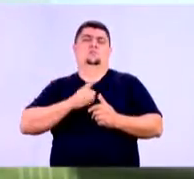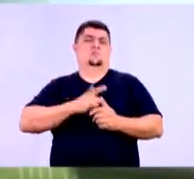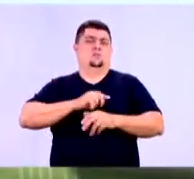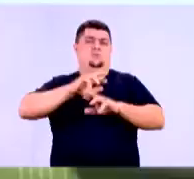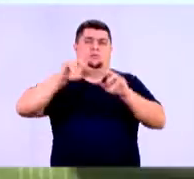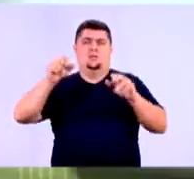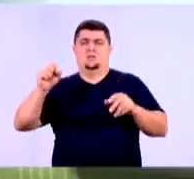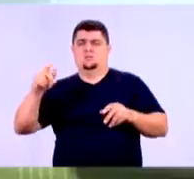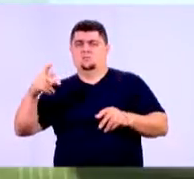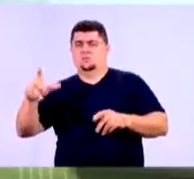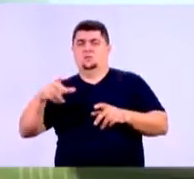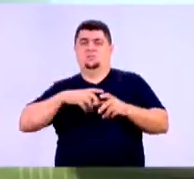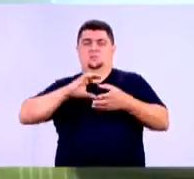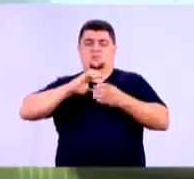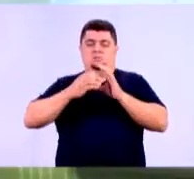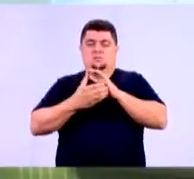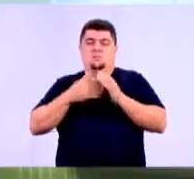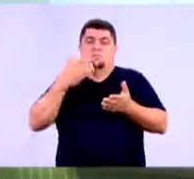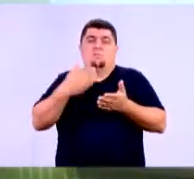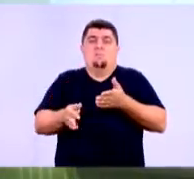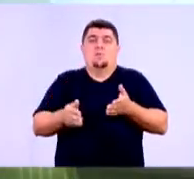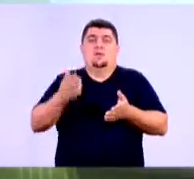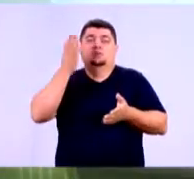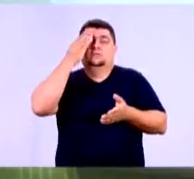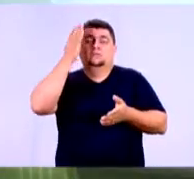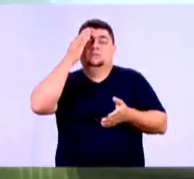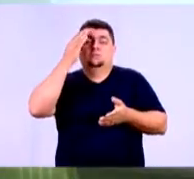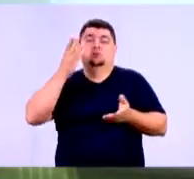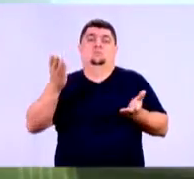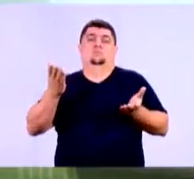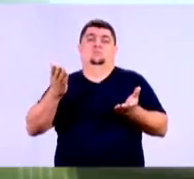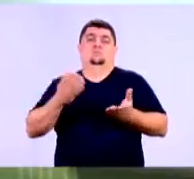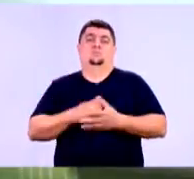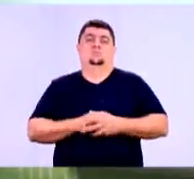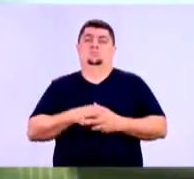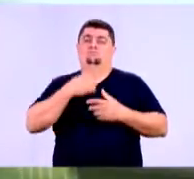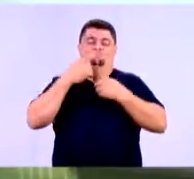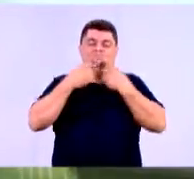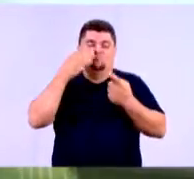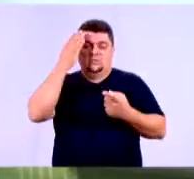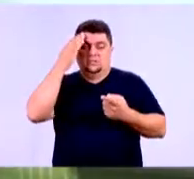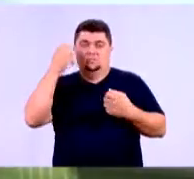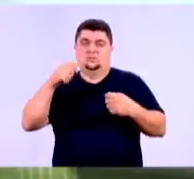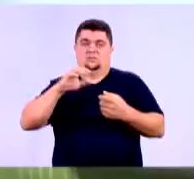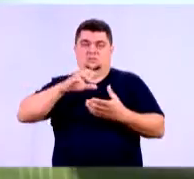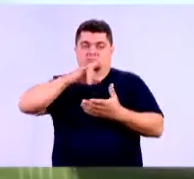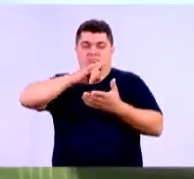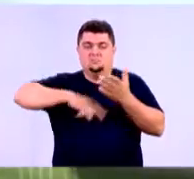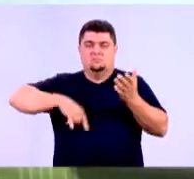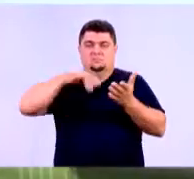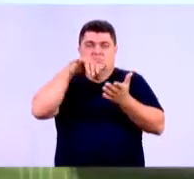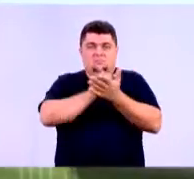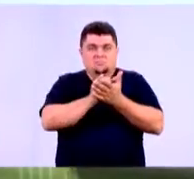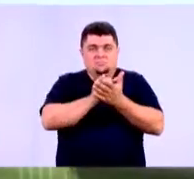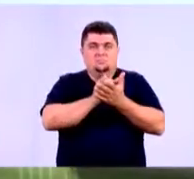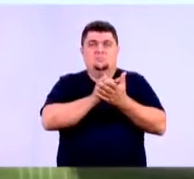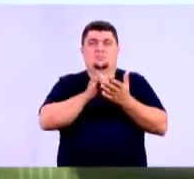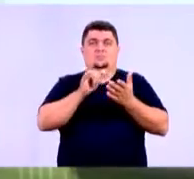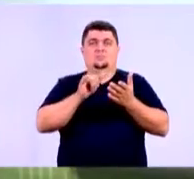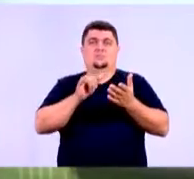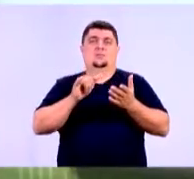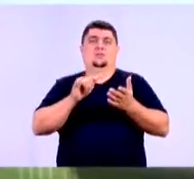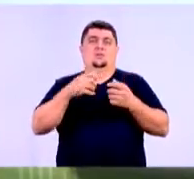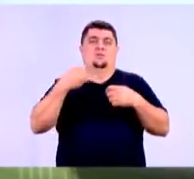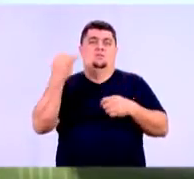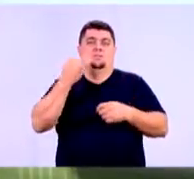não faz uma atualização cadastral, você perde de captar essa informação. Então, além de pegar a ficha e utilizar ela para fazer um cadastro inicial,